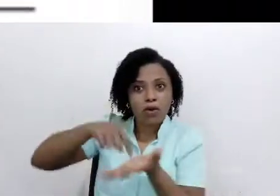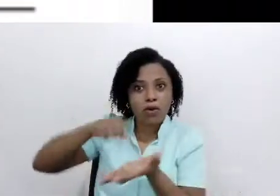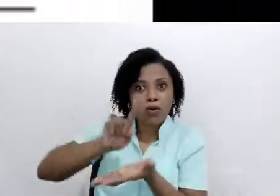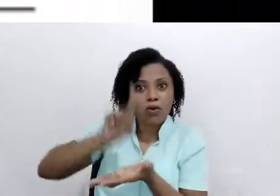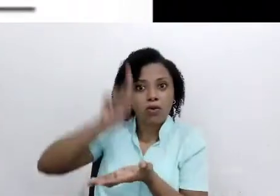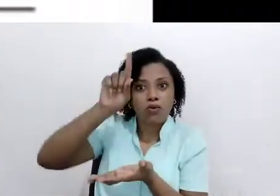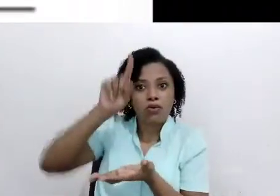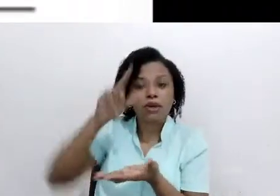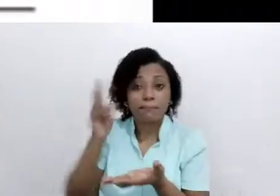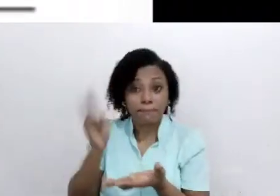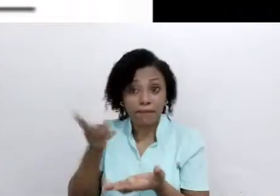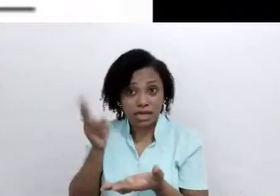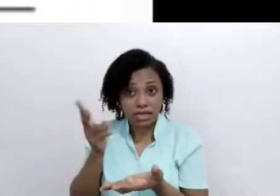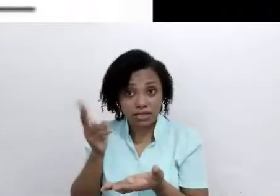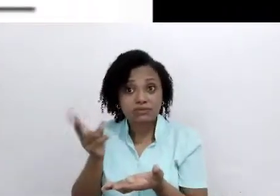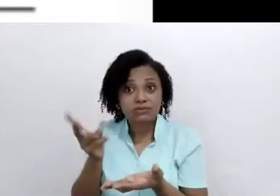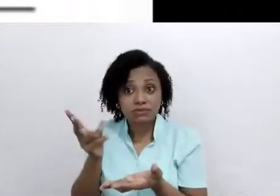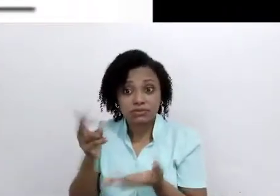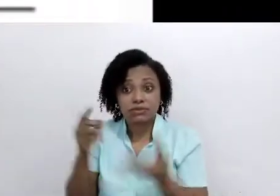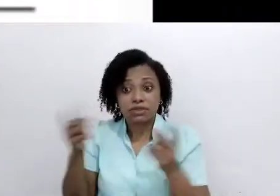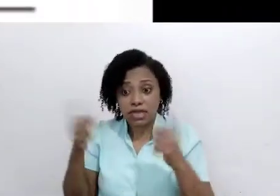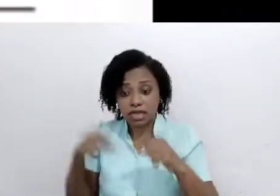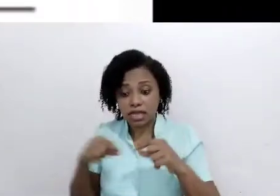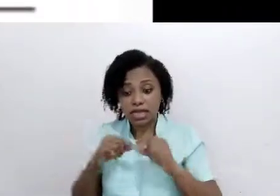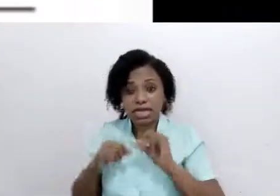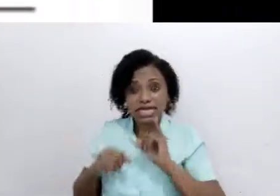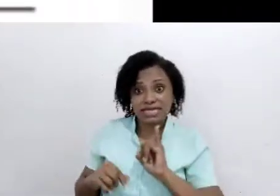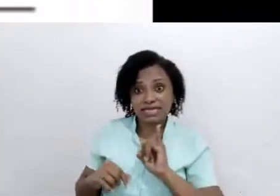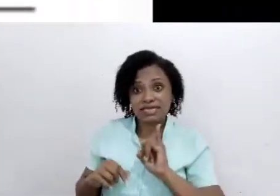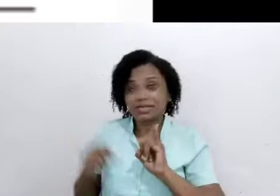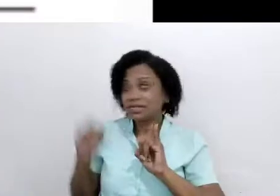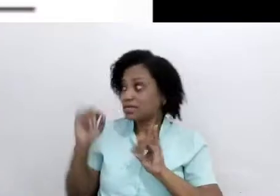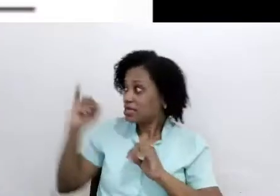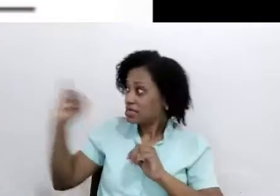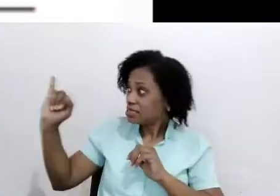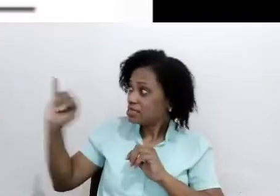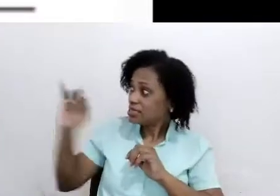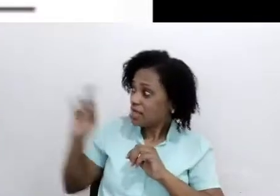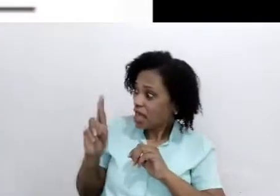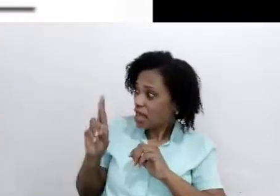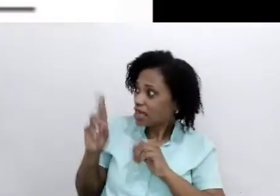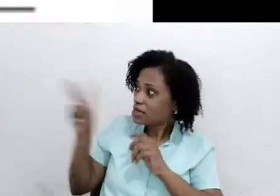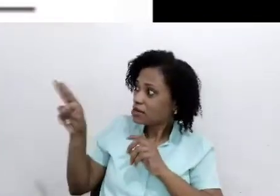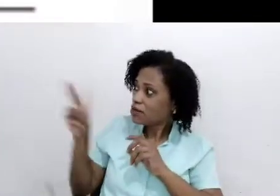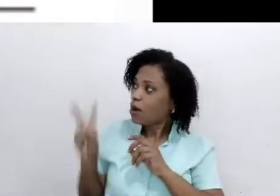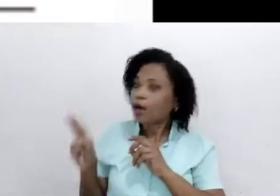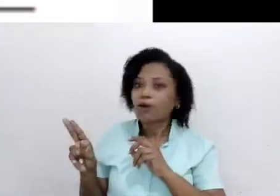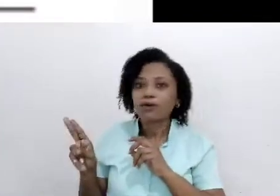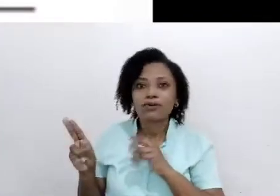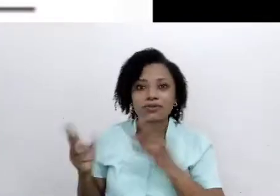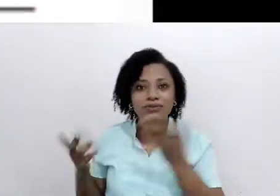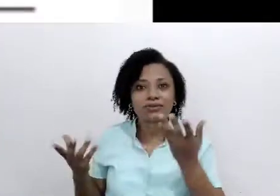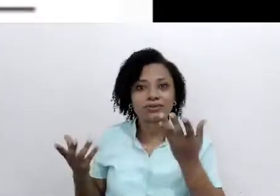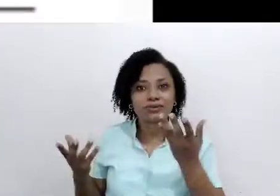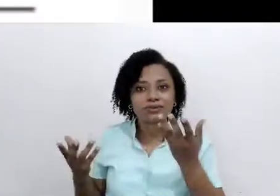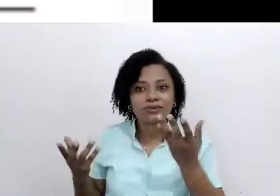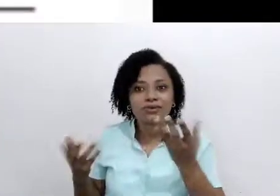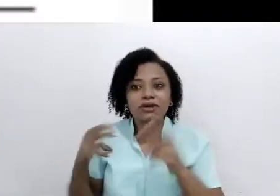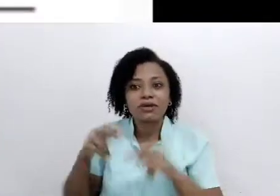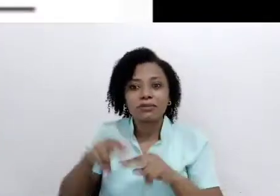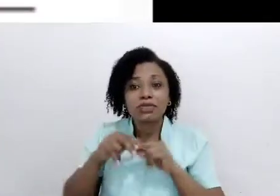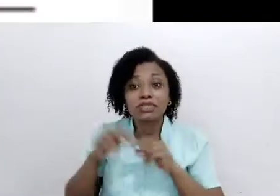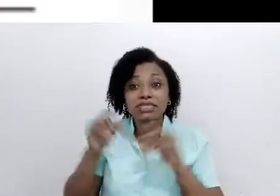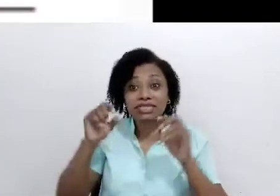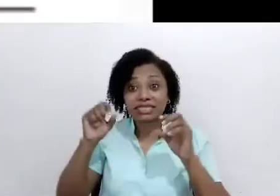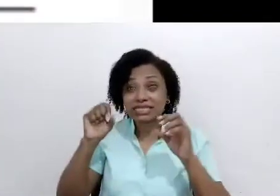normal estão no mesmo plano e os ângulos de incidência e de reflexão são iguais. Se esse ângulo aqui